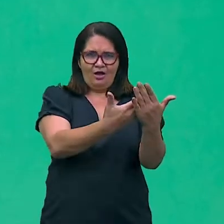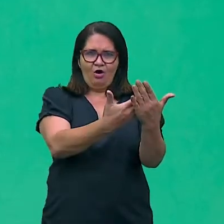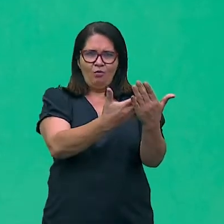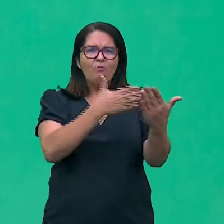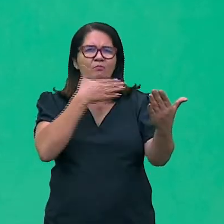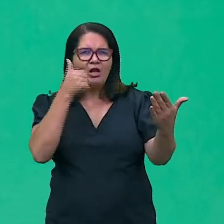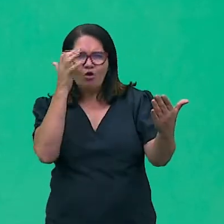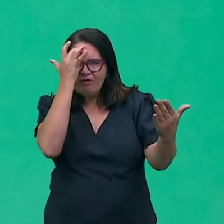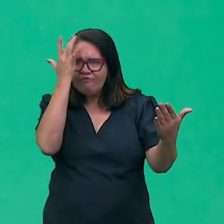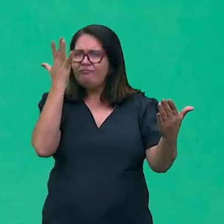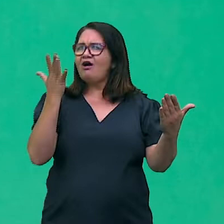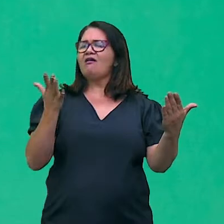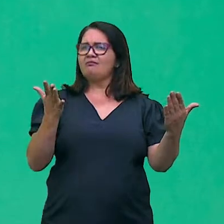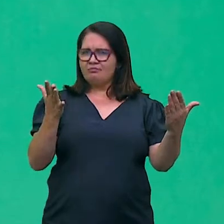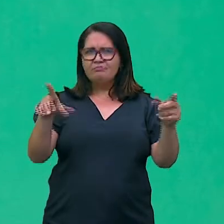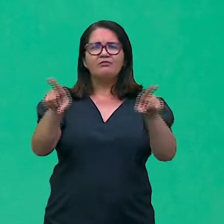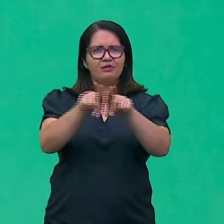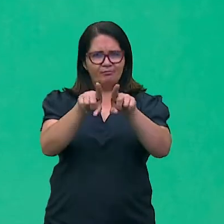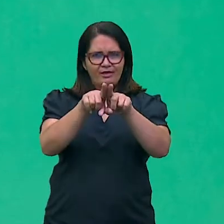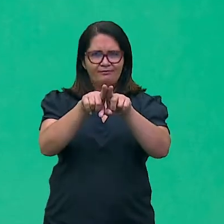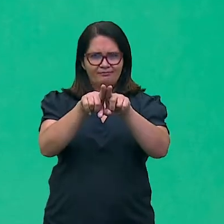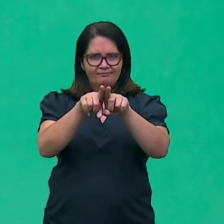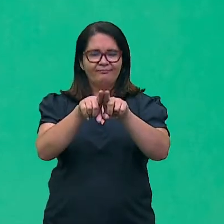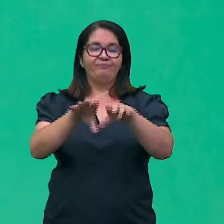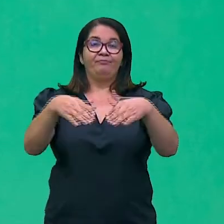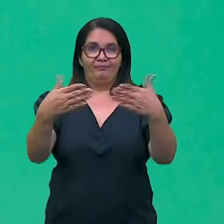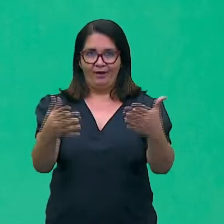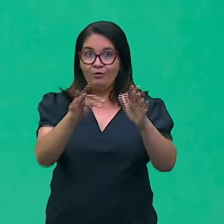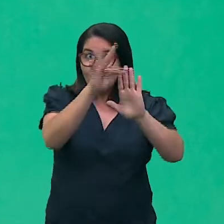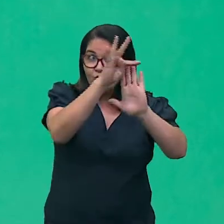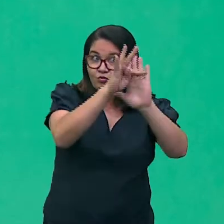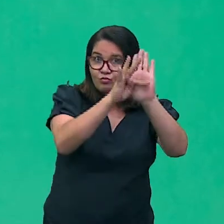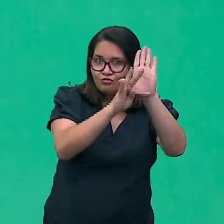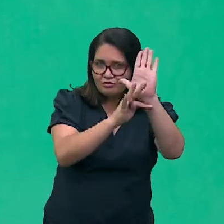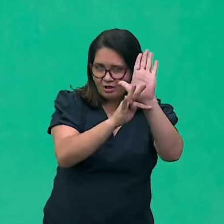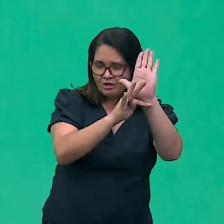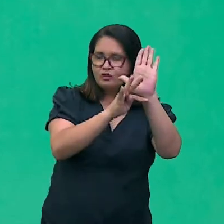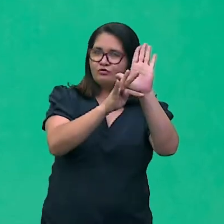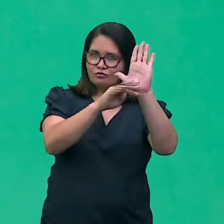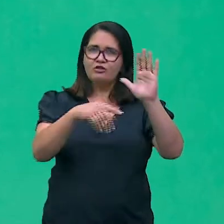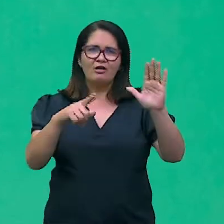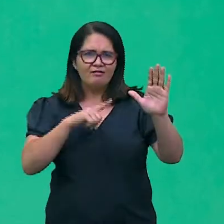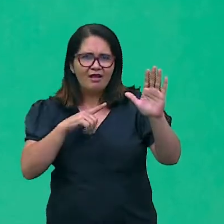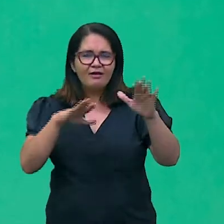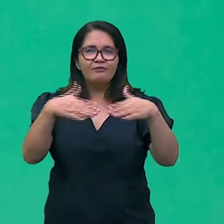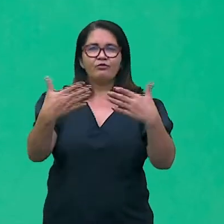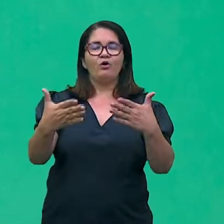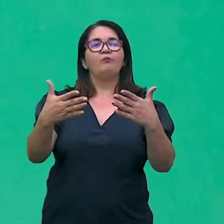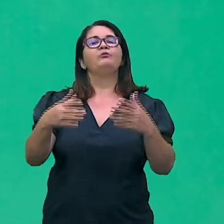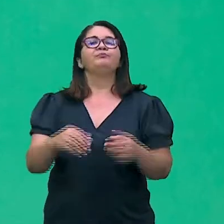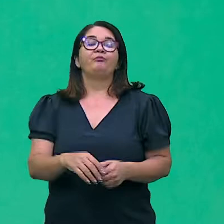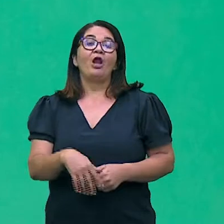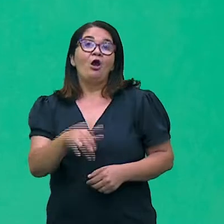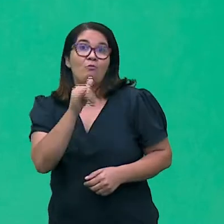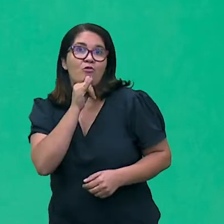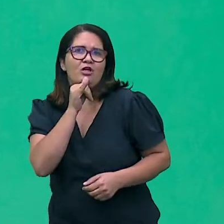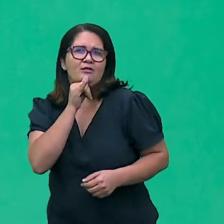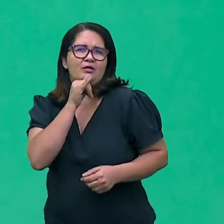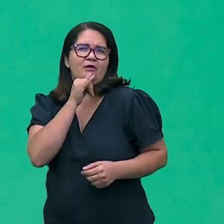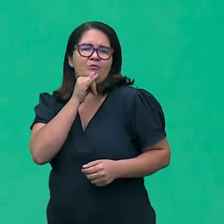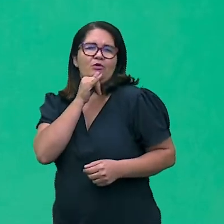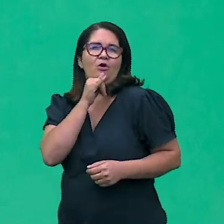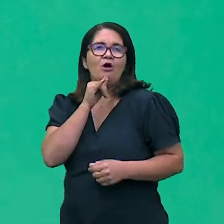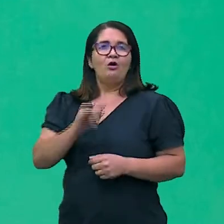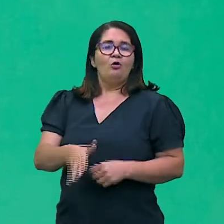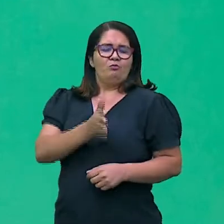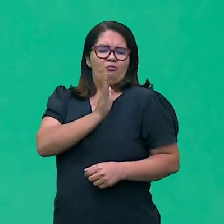objetiva, como nos textos com denotação. Se eu disser, meu coração é todo